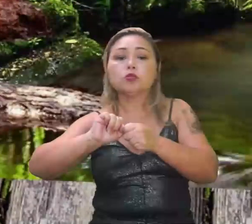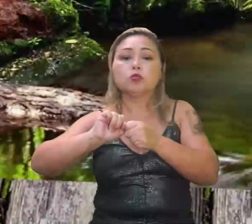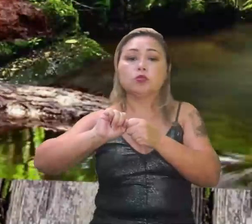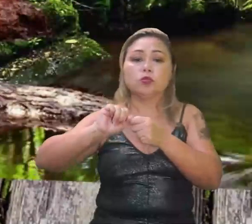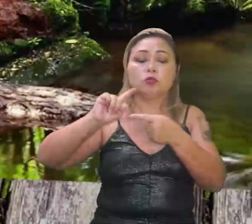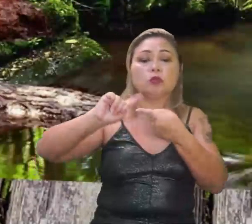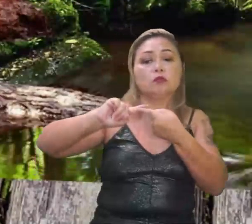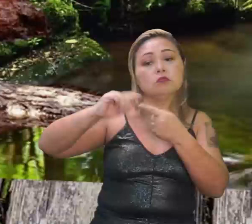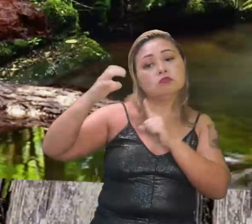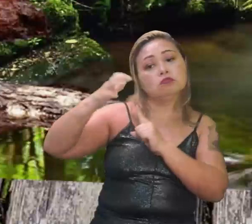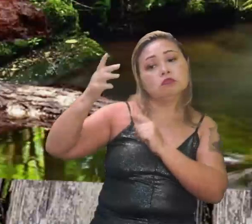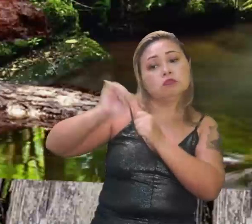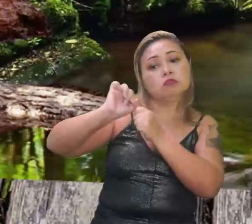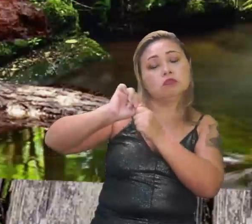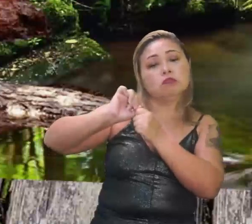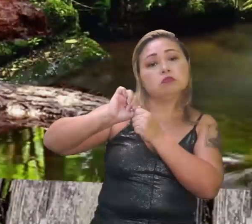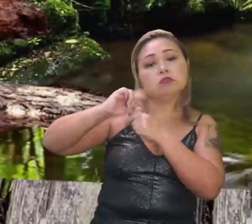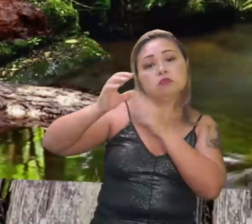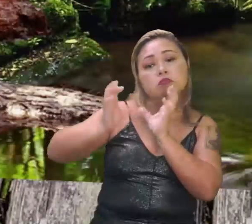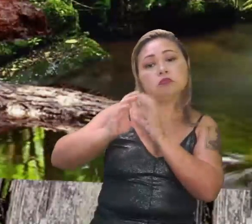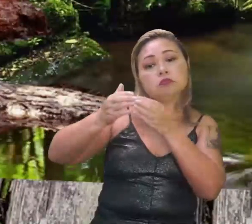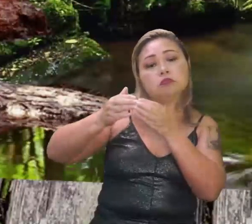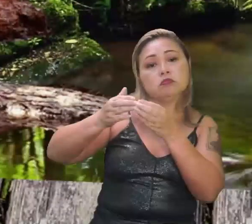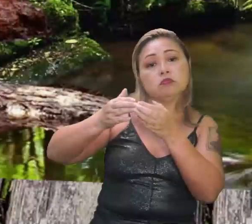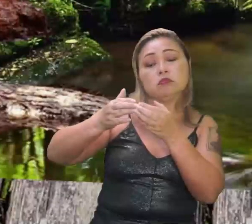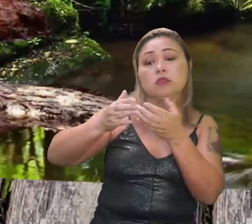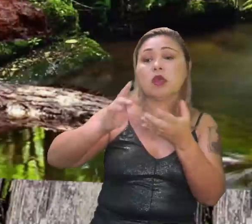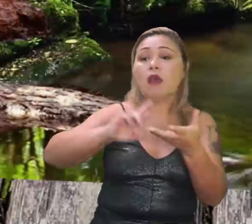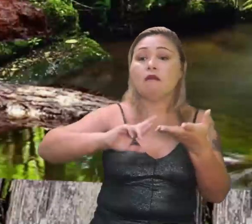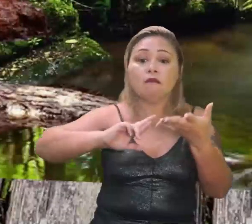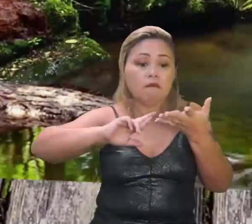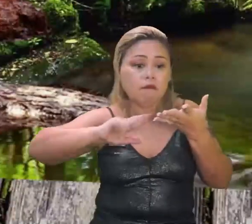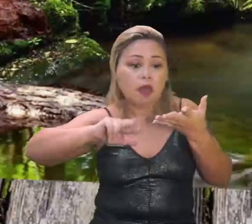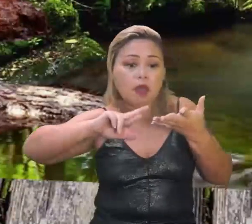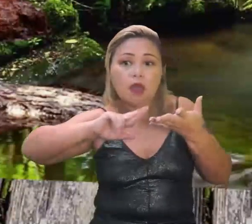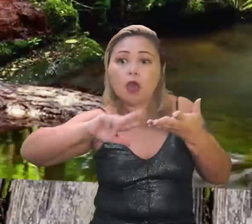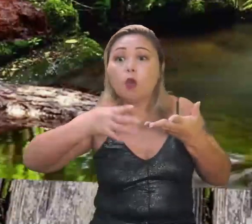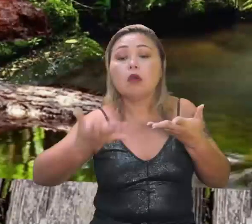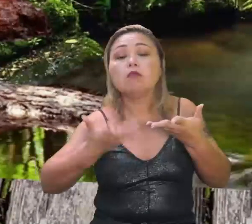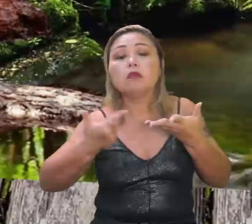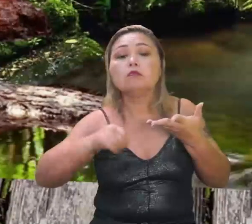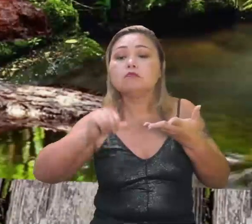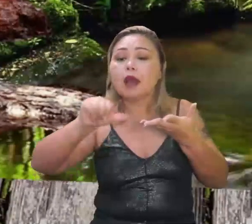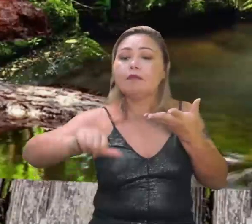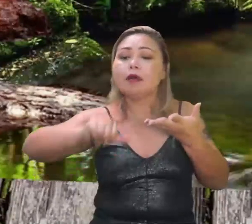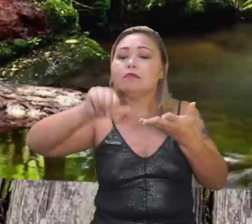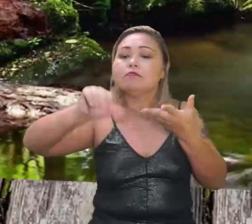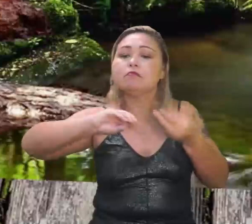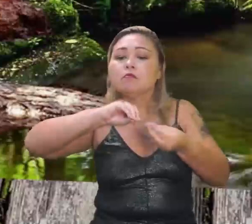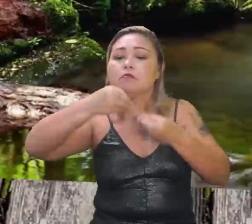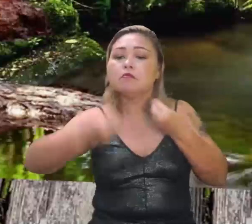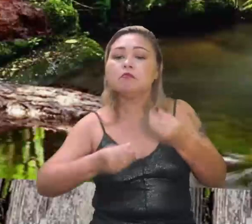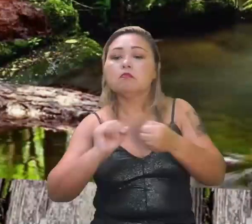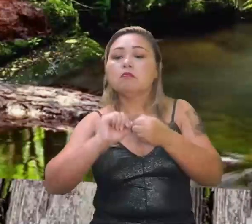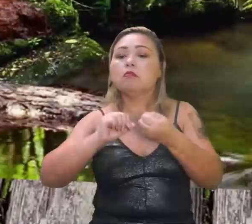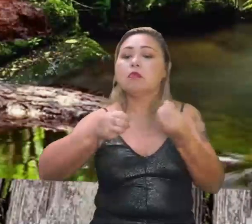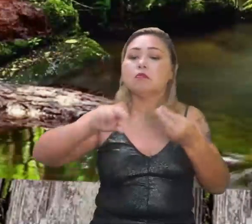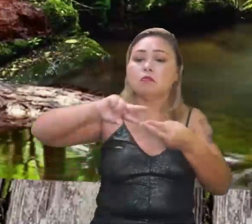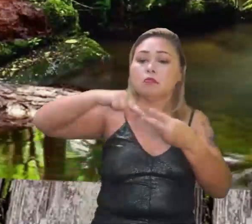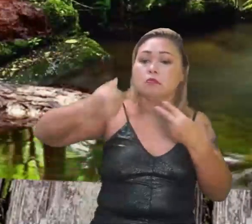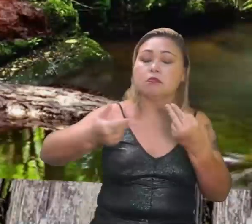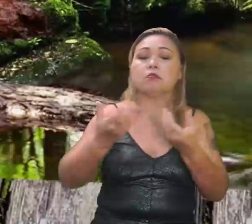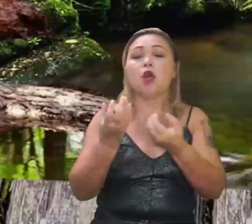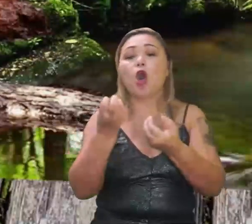vai ter fatores influenciando os processos de variabilidade. O que vai provocar isso? As mutações gênicas, as